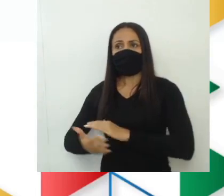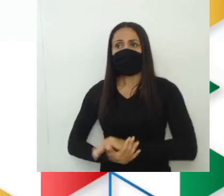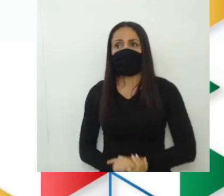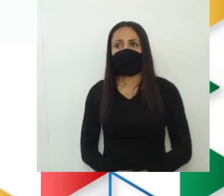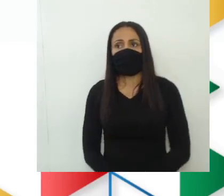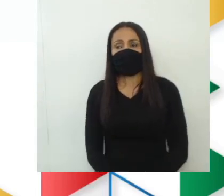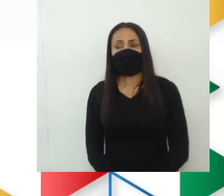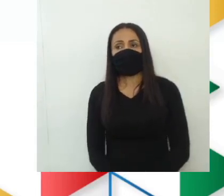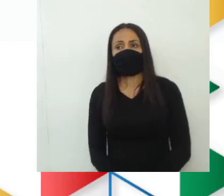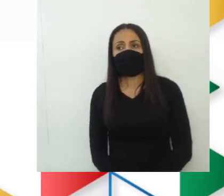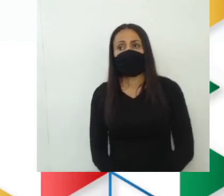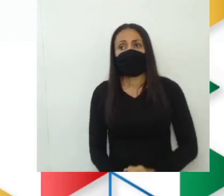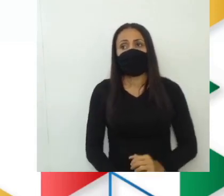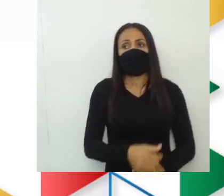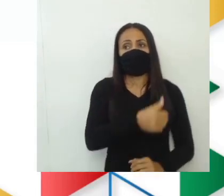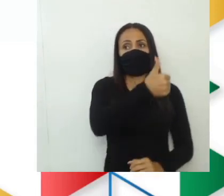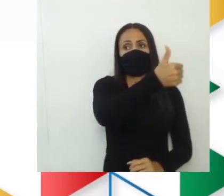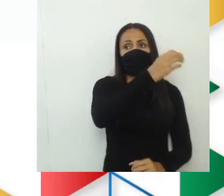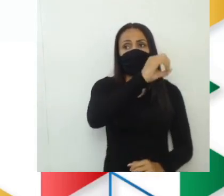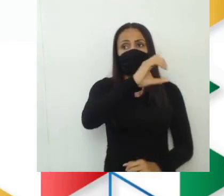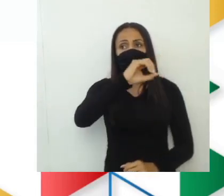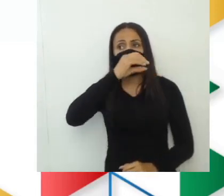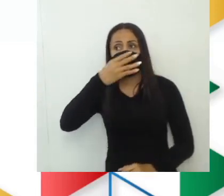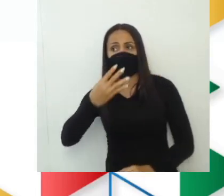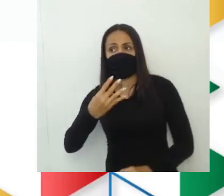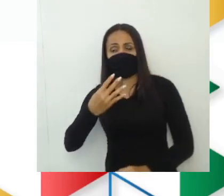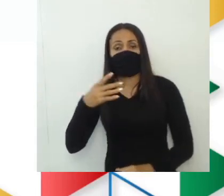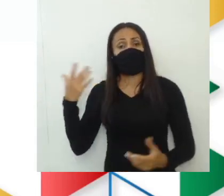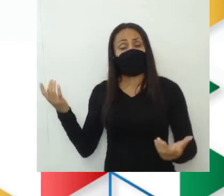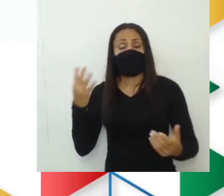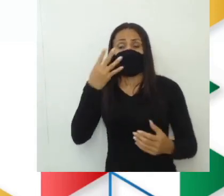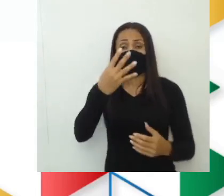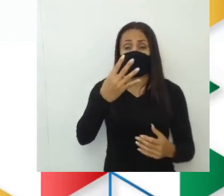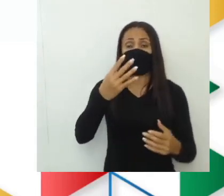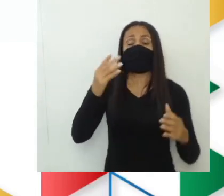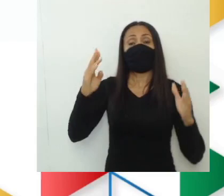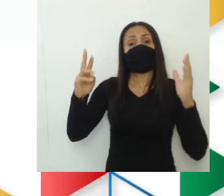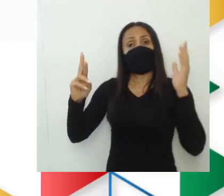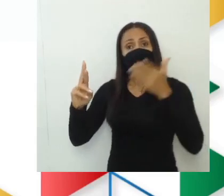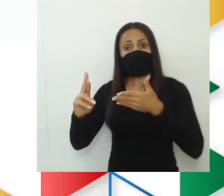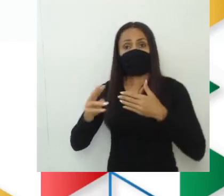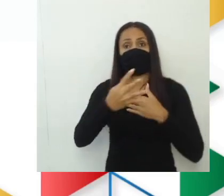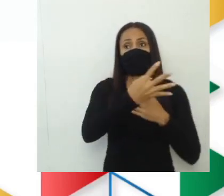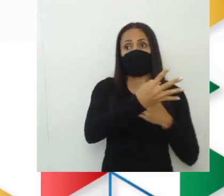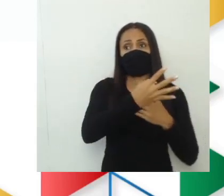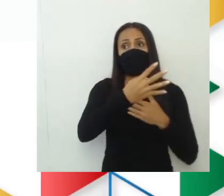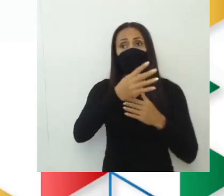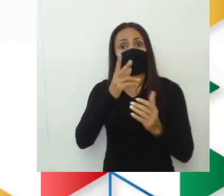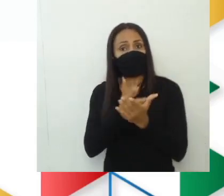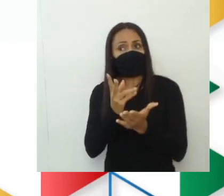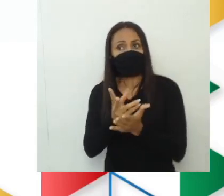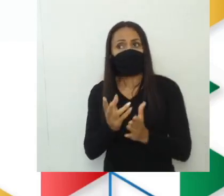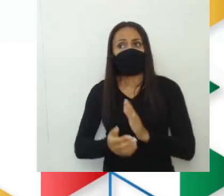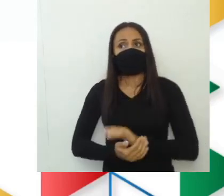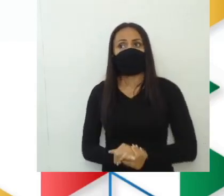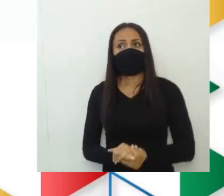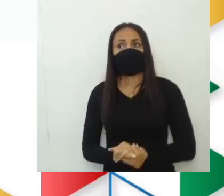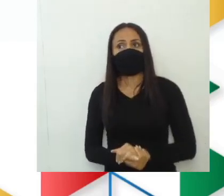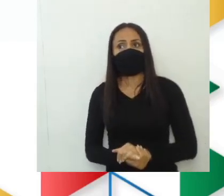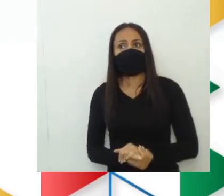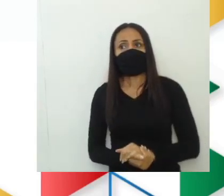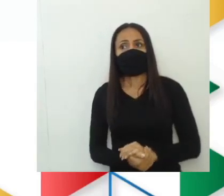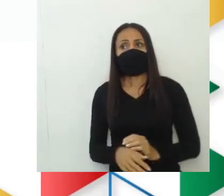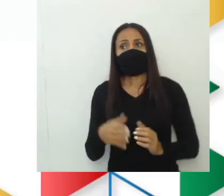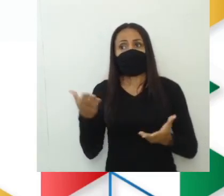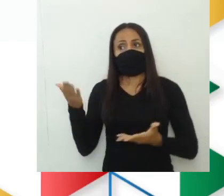das centenas. No caso aí, o 4 representa, né, 400. Já esse 4 aí que você vai ver